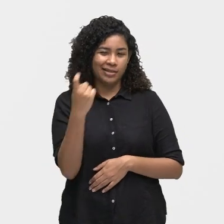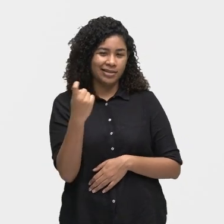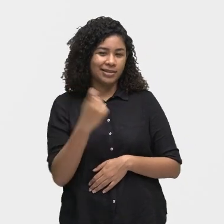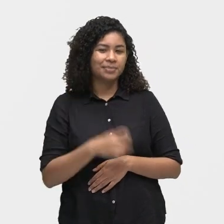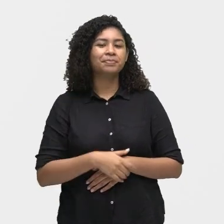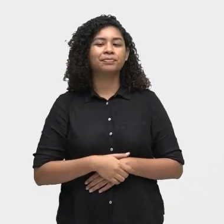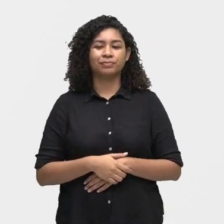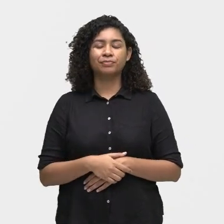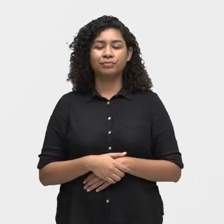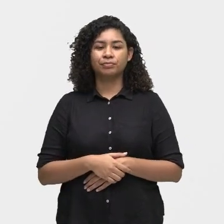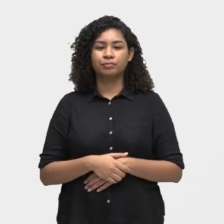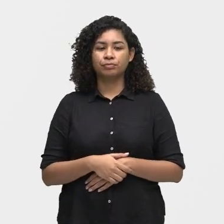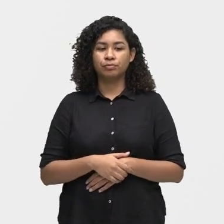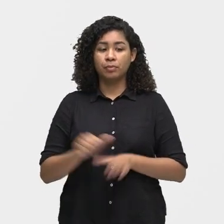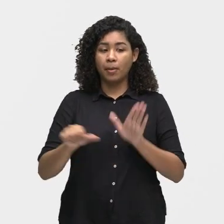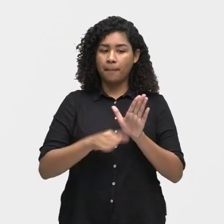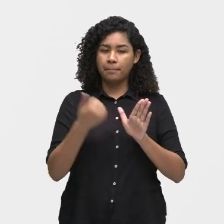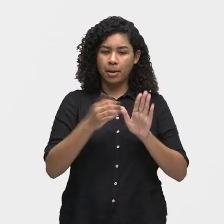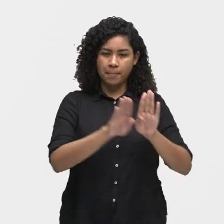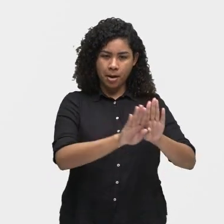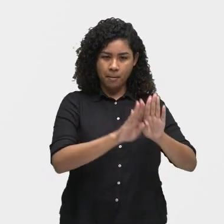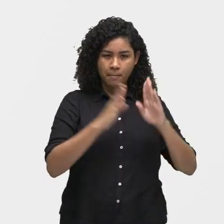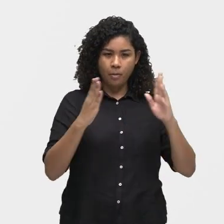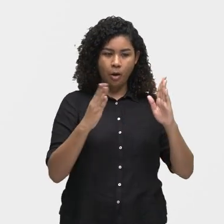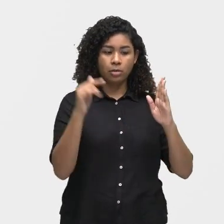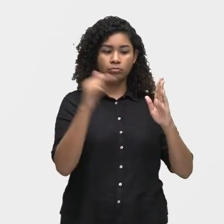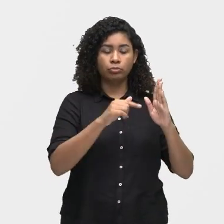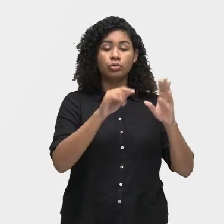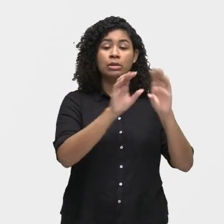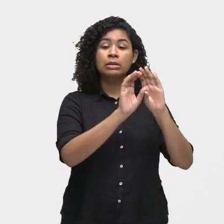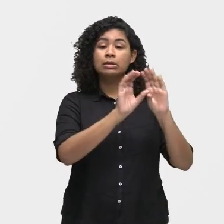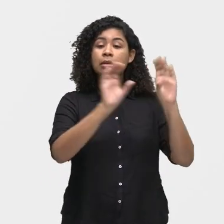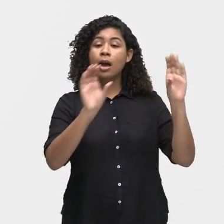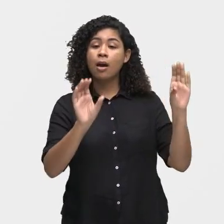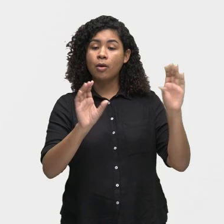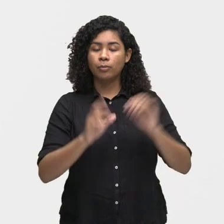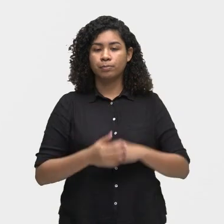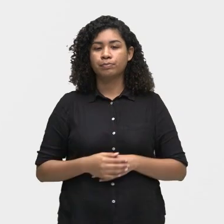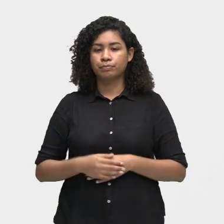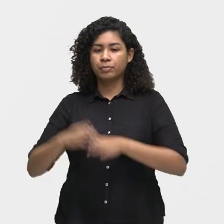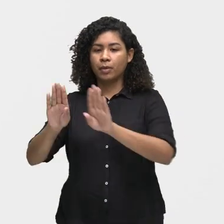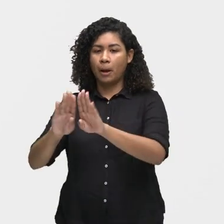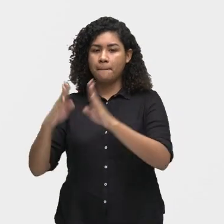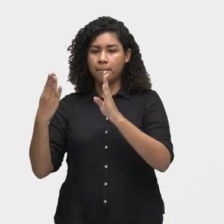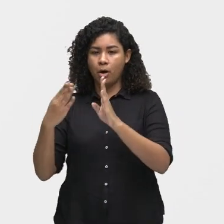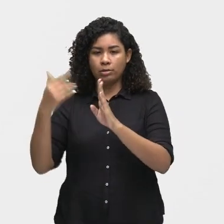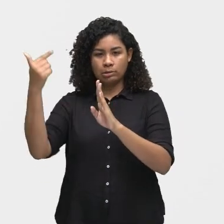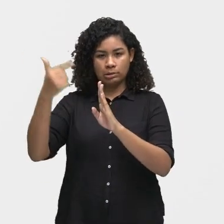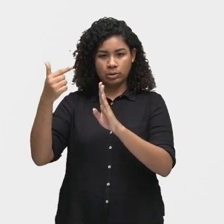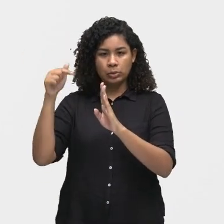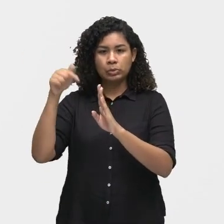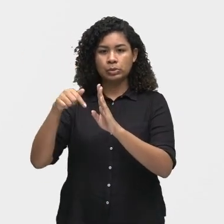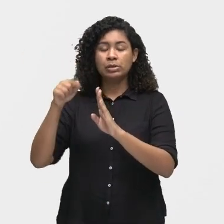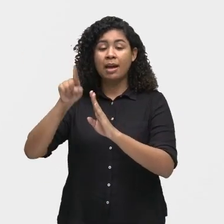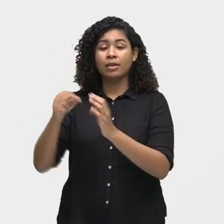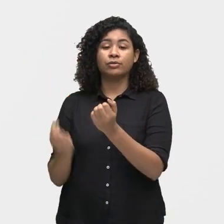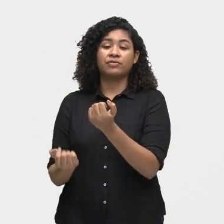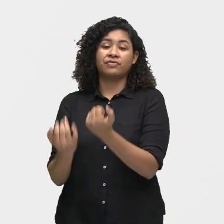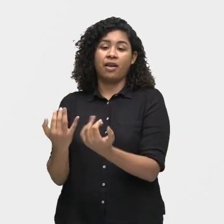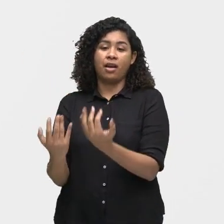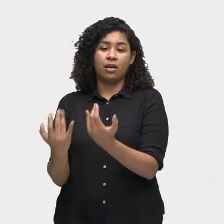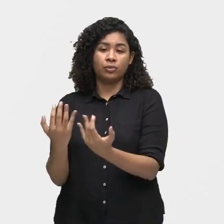A primeira porta representa a porta do céu e a outra a porta do inferno. Realmente, Vitória, você